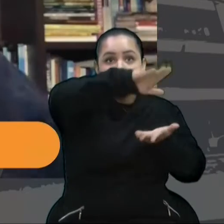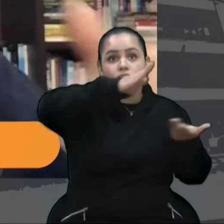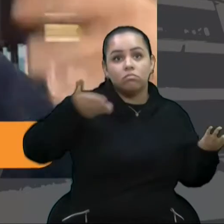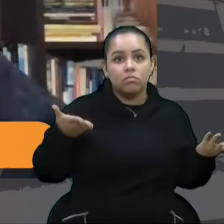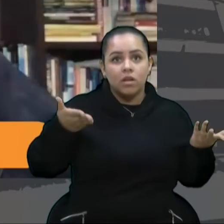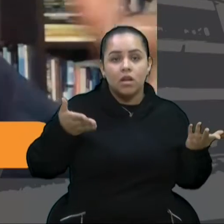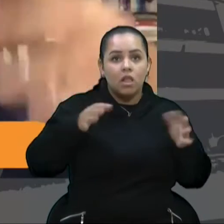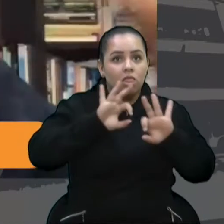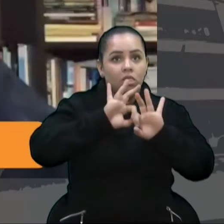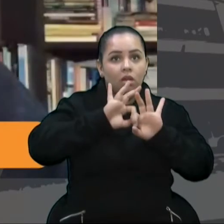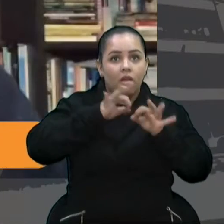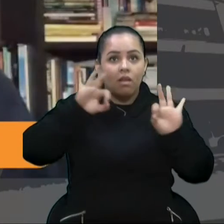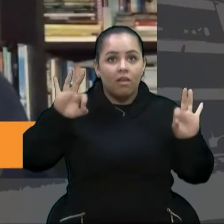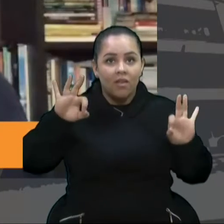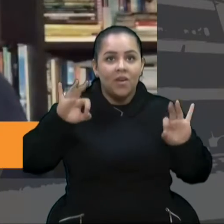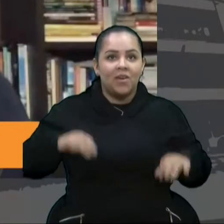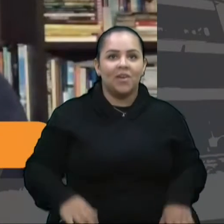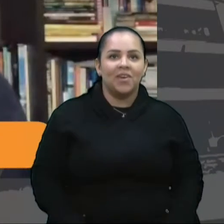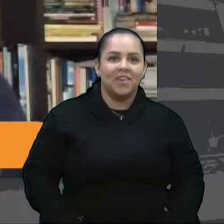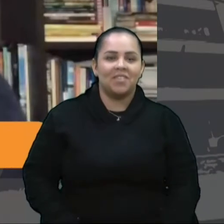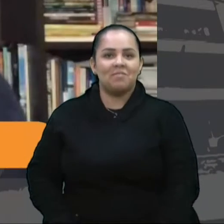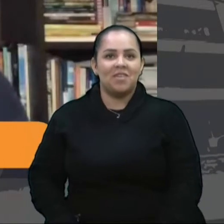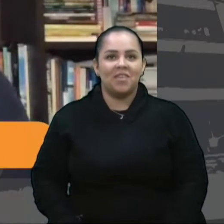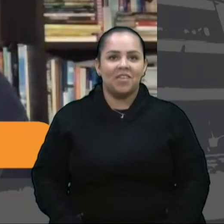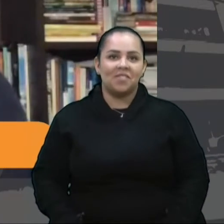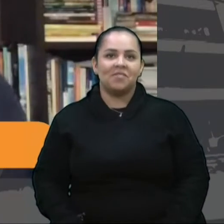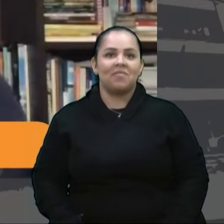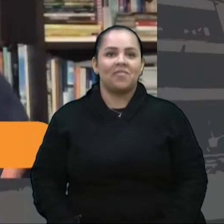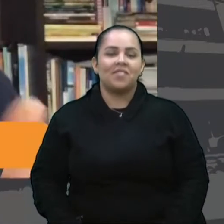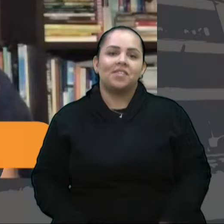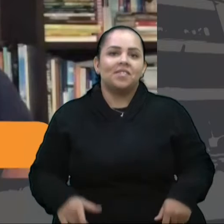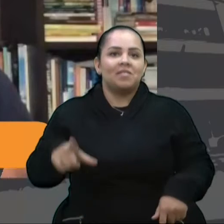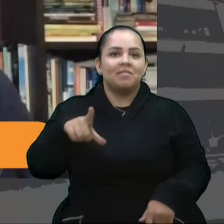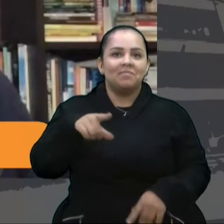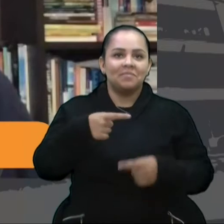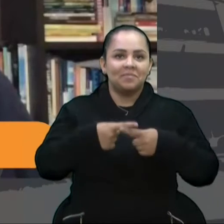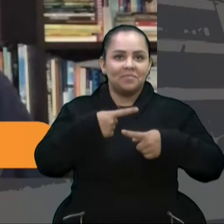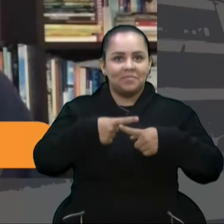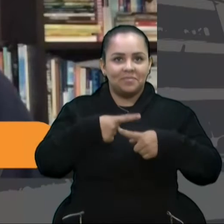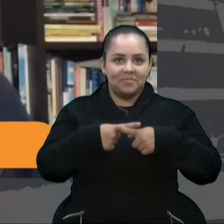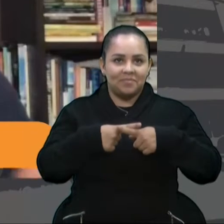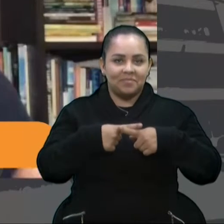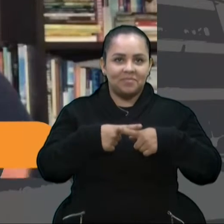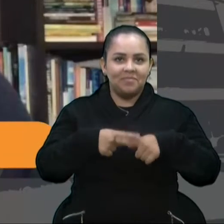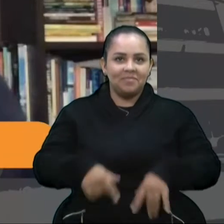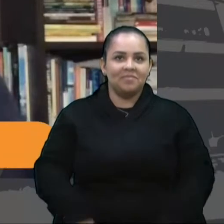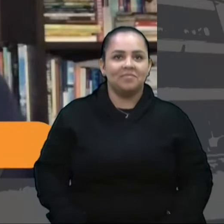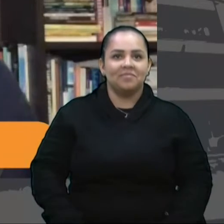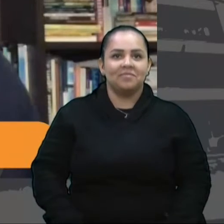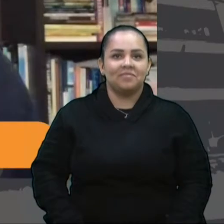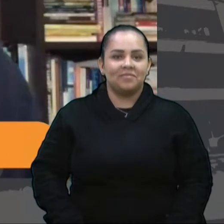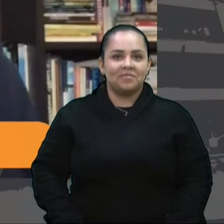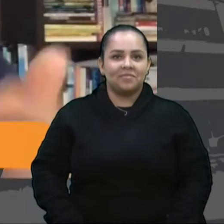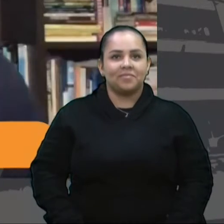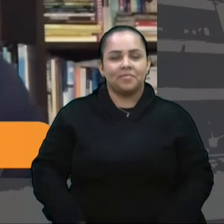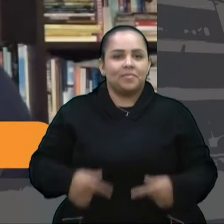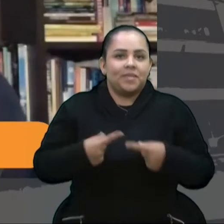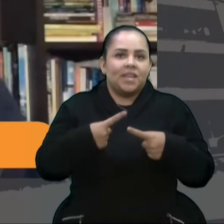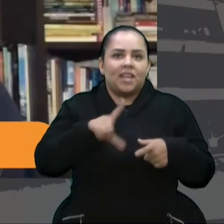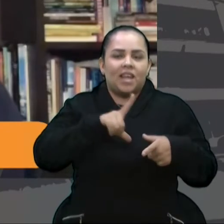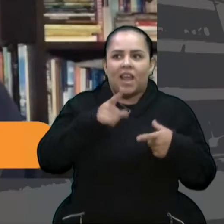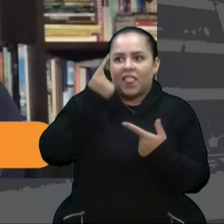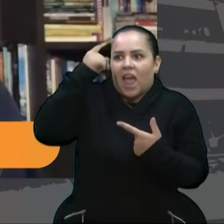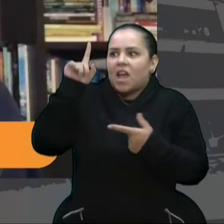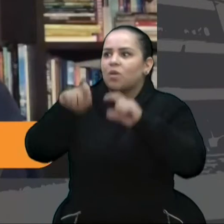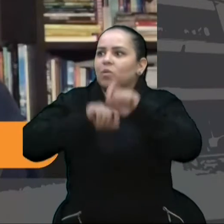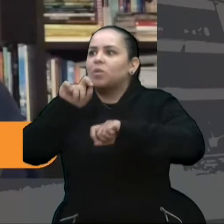as pessoas ficam criando. Se você falou, eu não perco o tempo Sim. de ver gente que não tem a menor ideia do